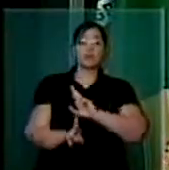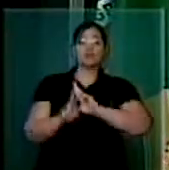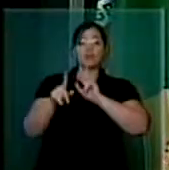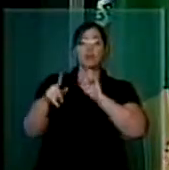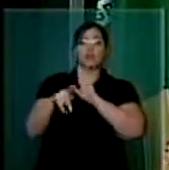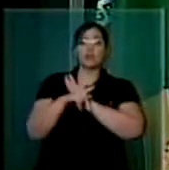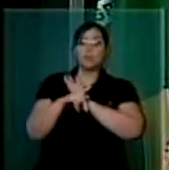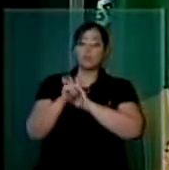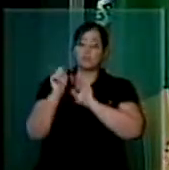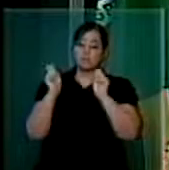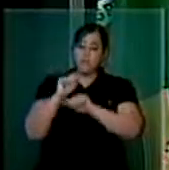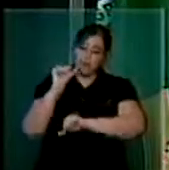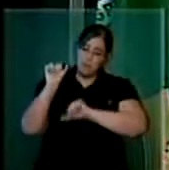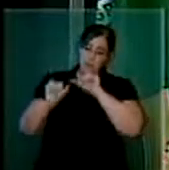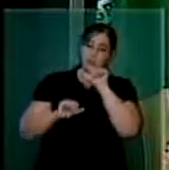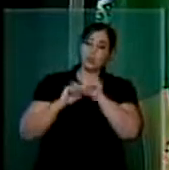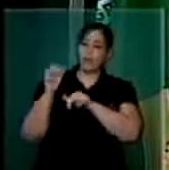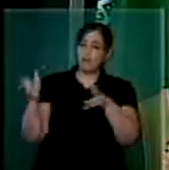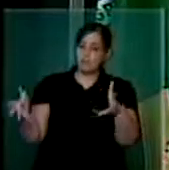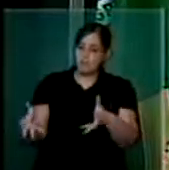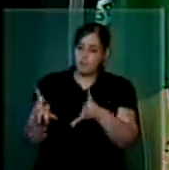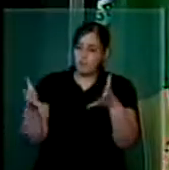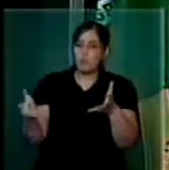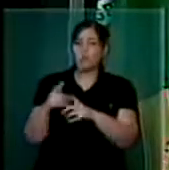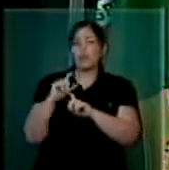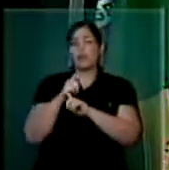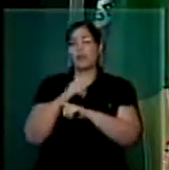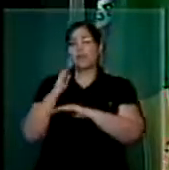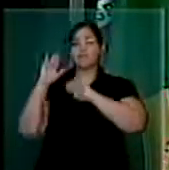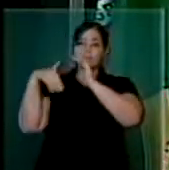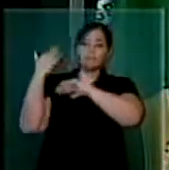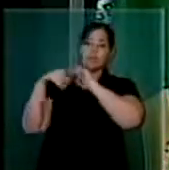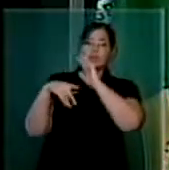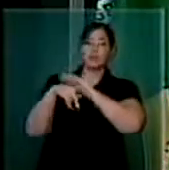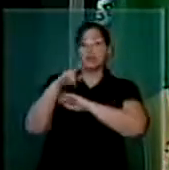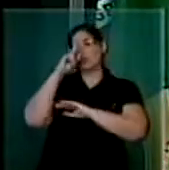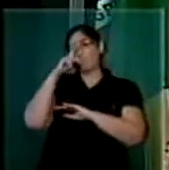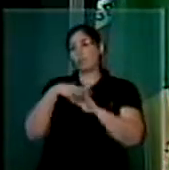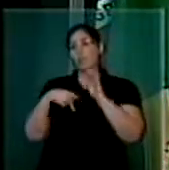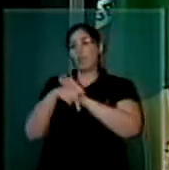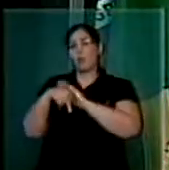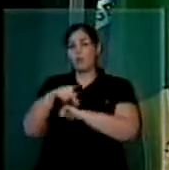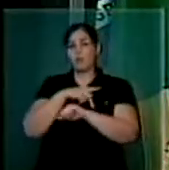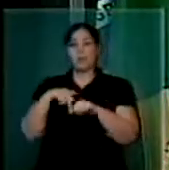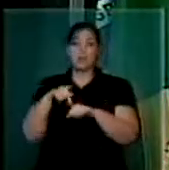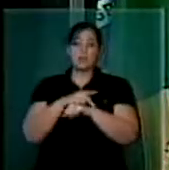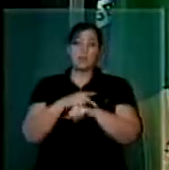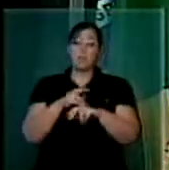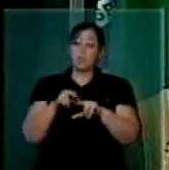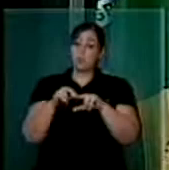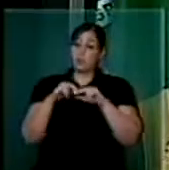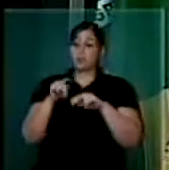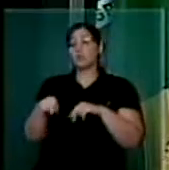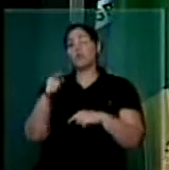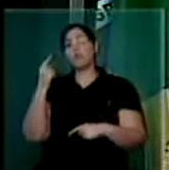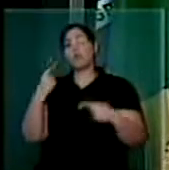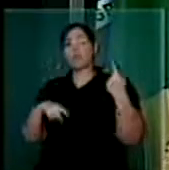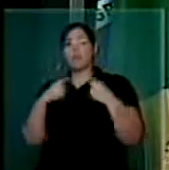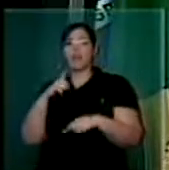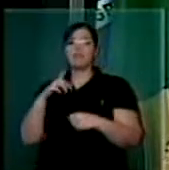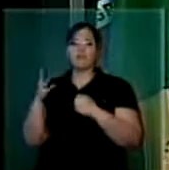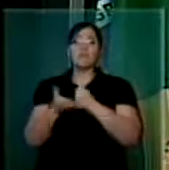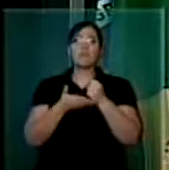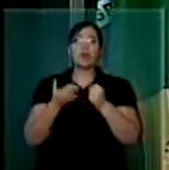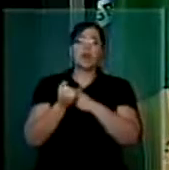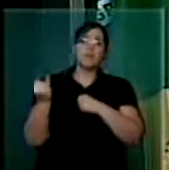para modificar, promover o crescimento e o desenvolvimento do nosso país. Portanto, esse é um debate de fundo